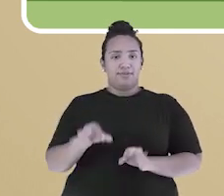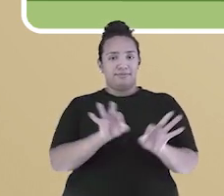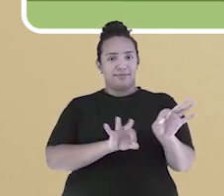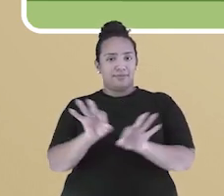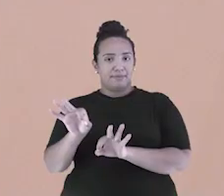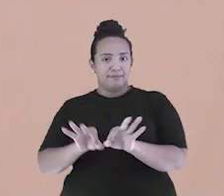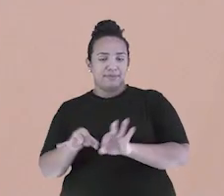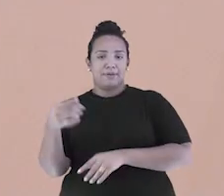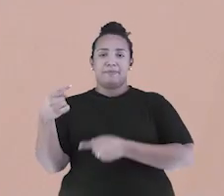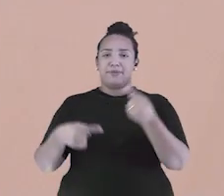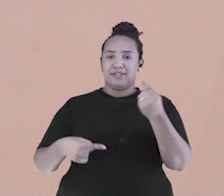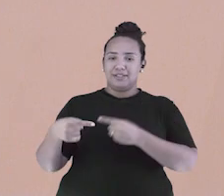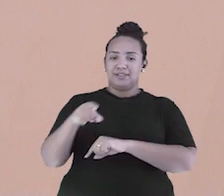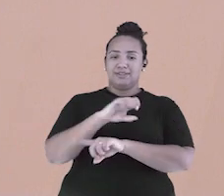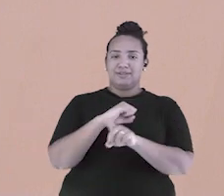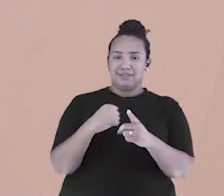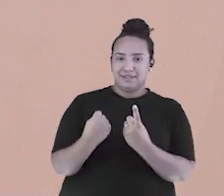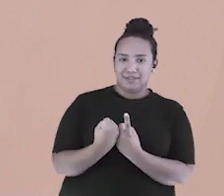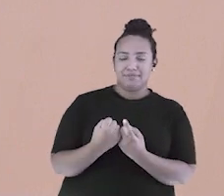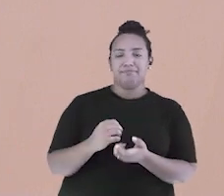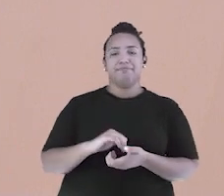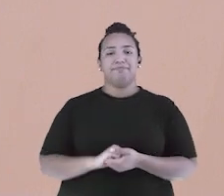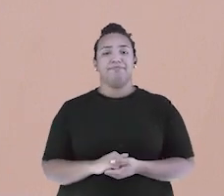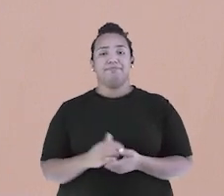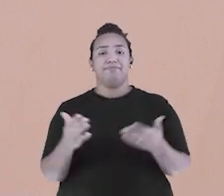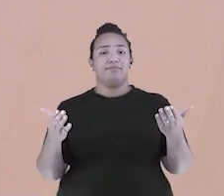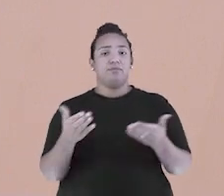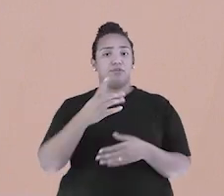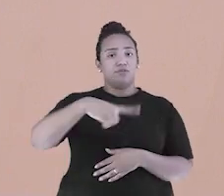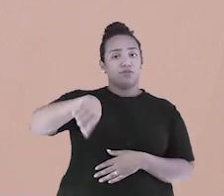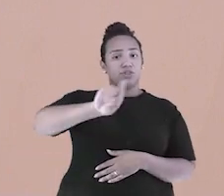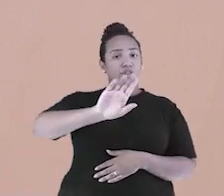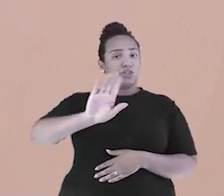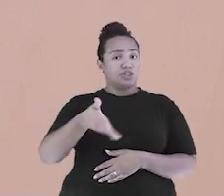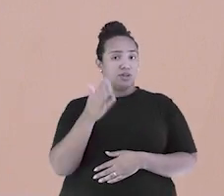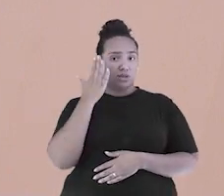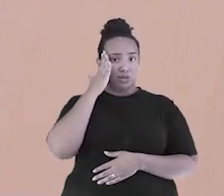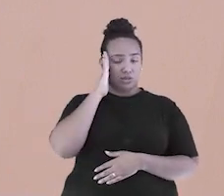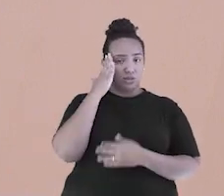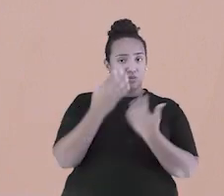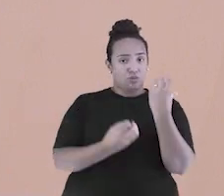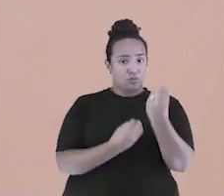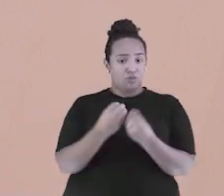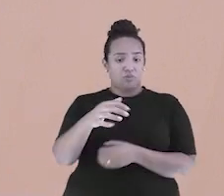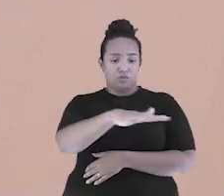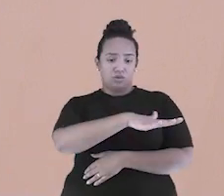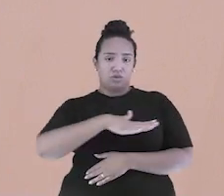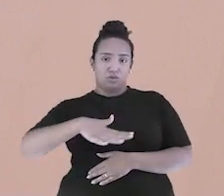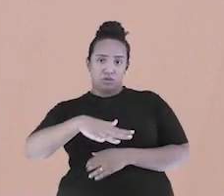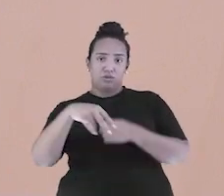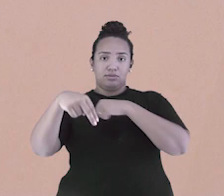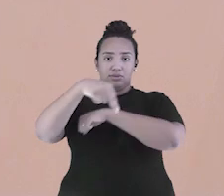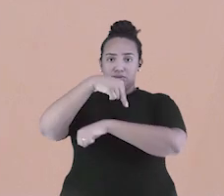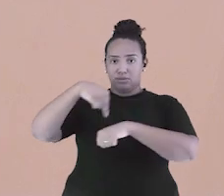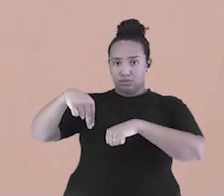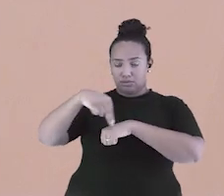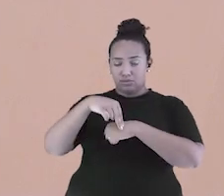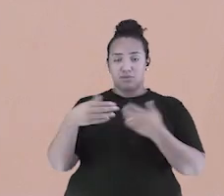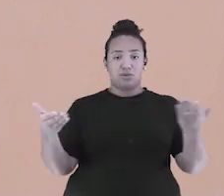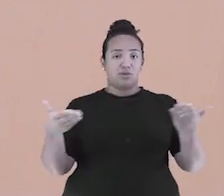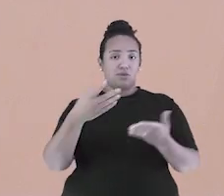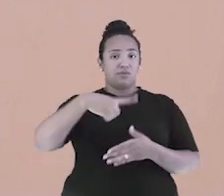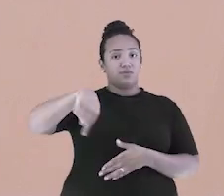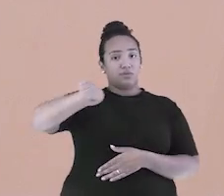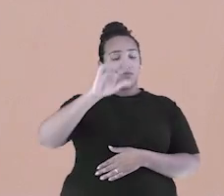e sociais. Agora que você entendeu sobre os conceitos de território e nação, podemos compreender como são organizados os